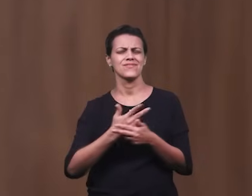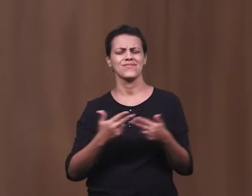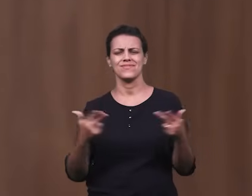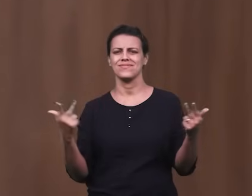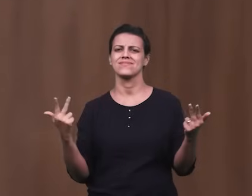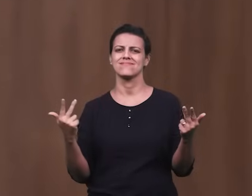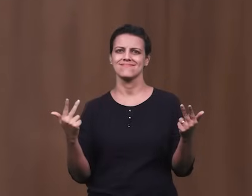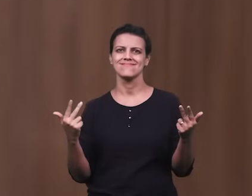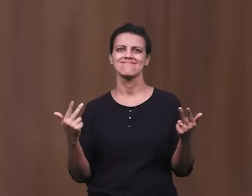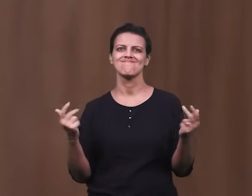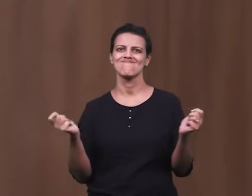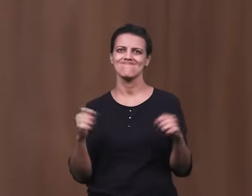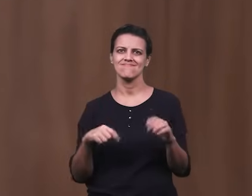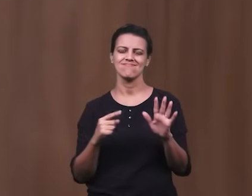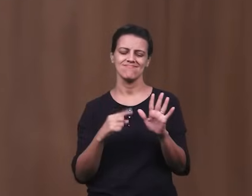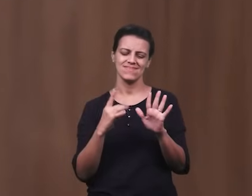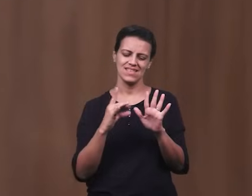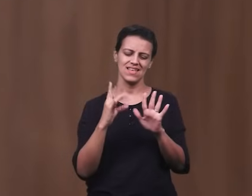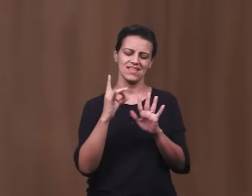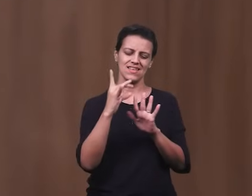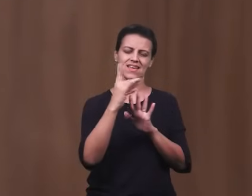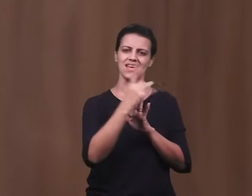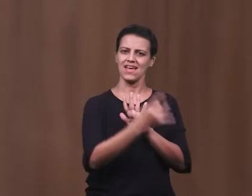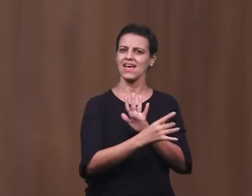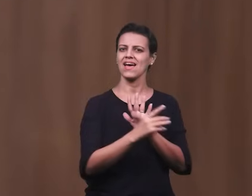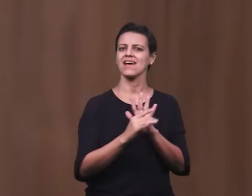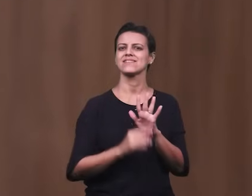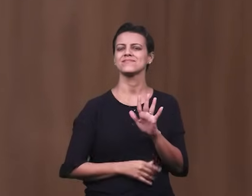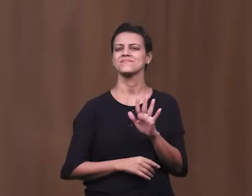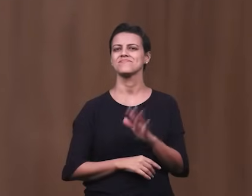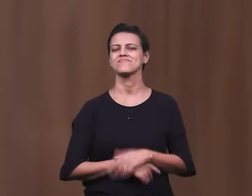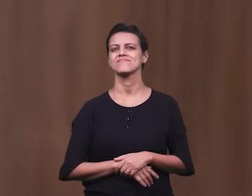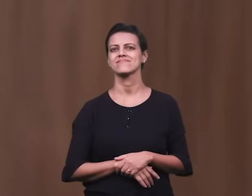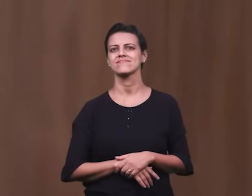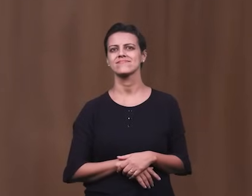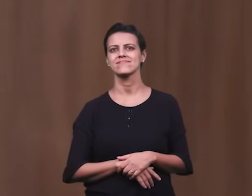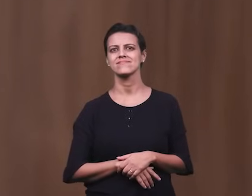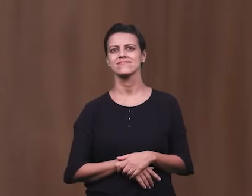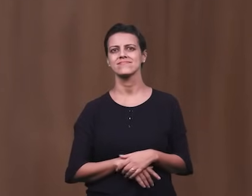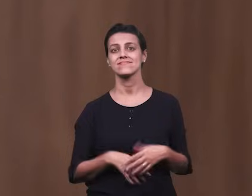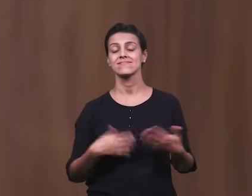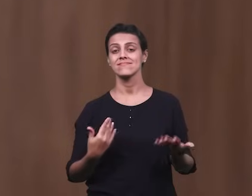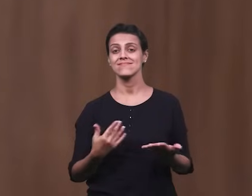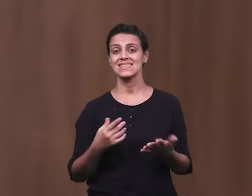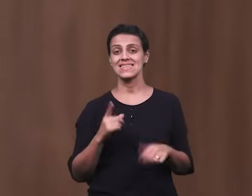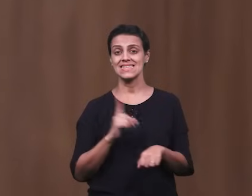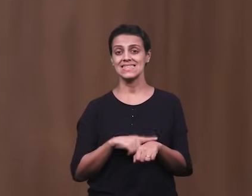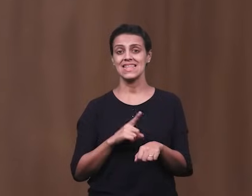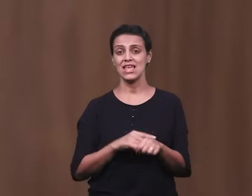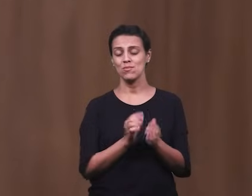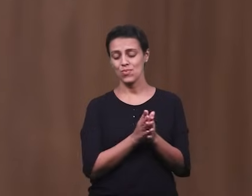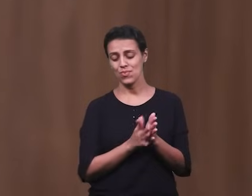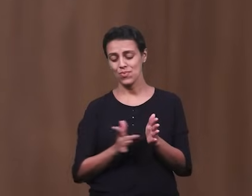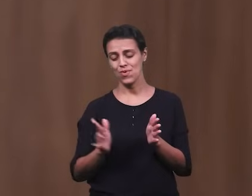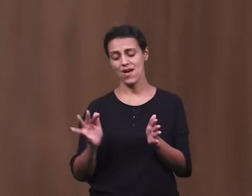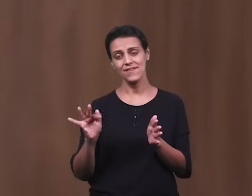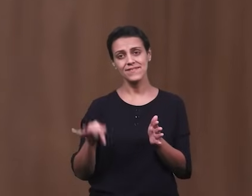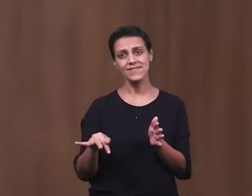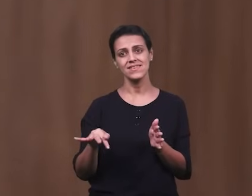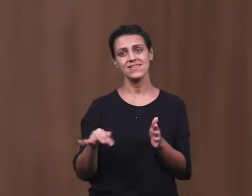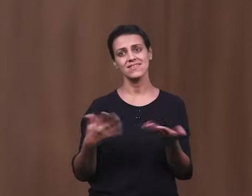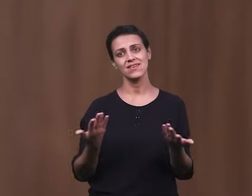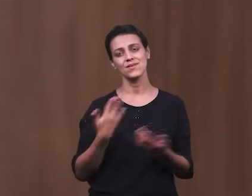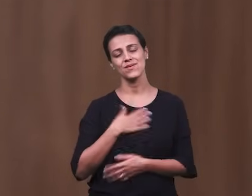abordagem de um episódio, talvez, para cada um desses órgãos. Né? Então, como o nosso tempo está se esgotando, gostaria